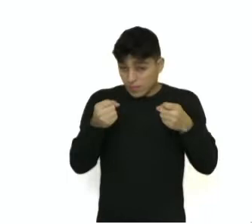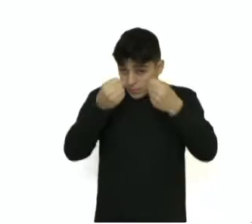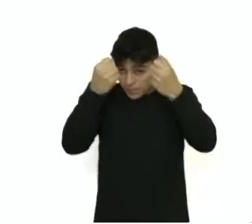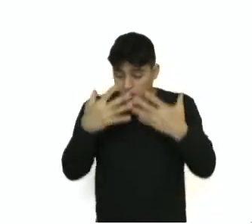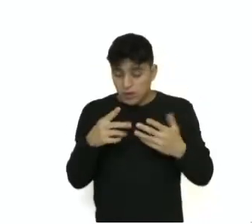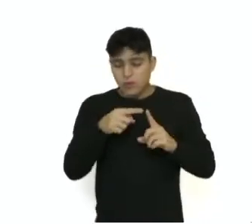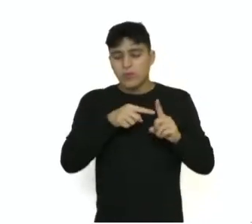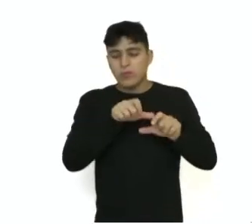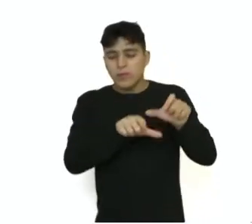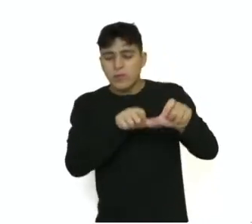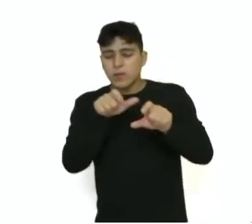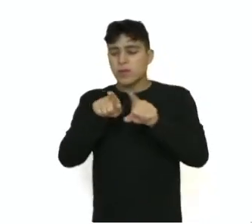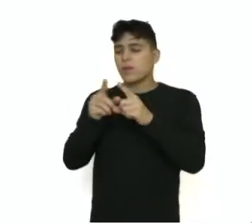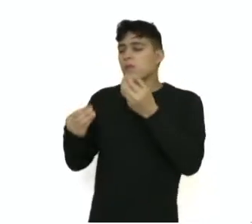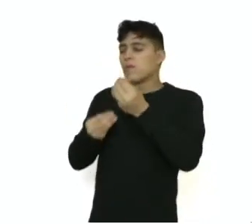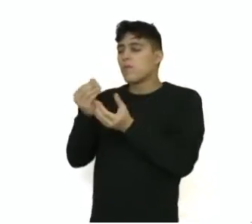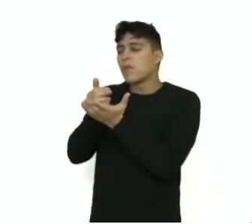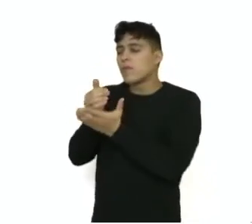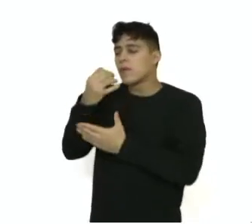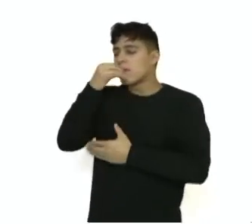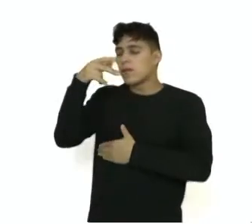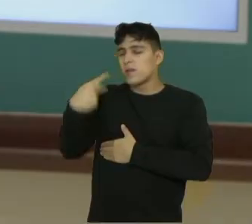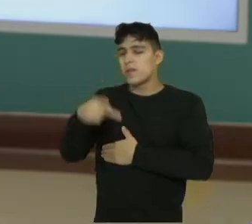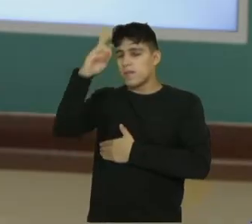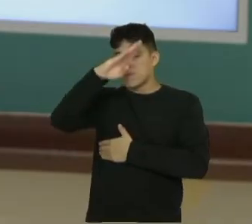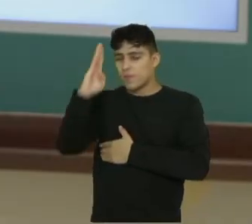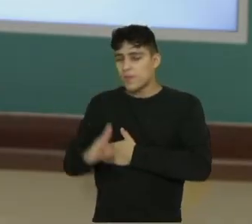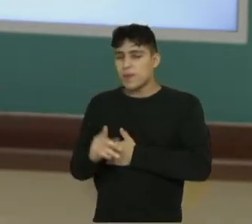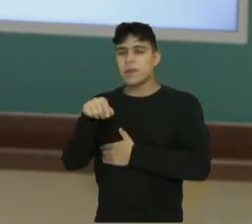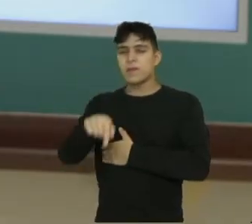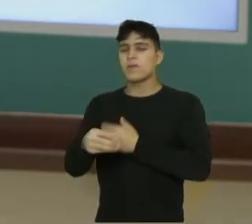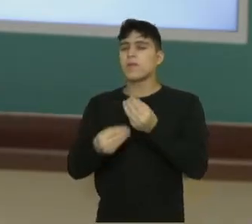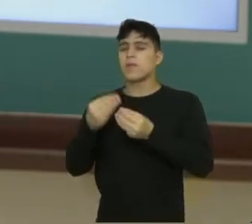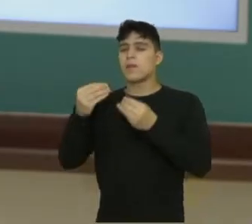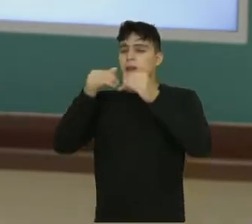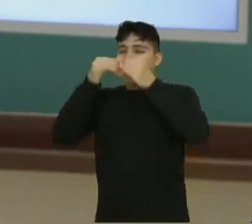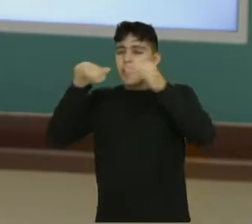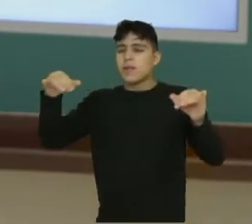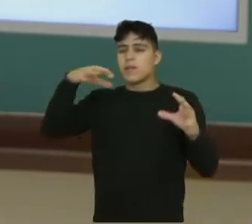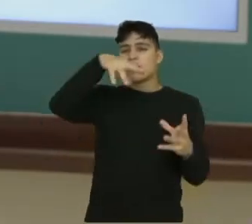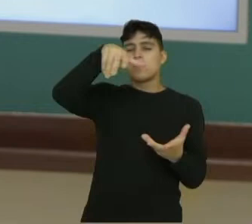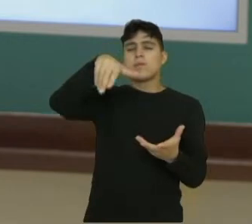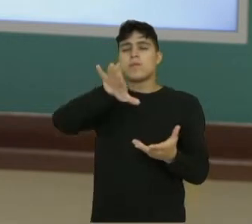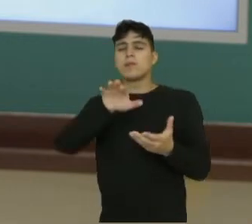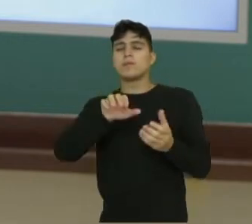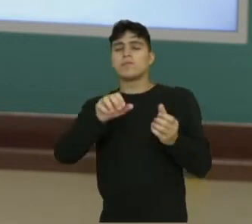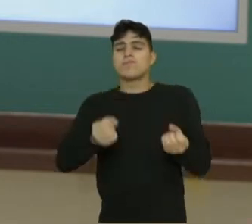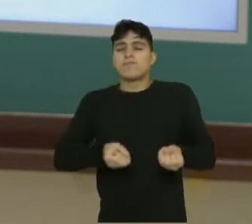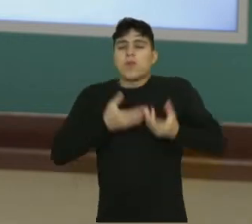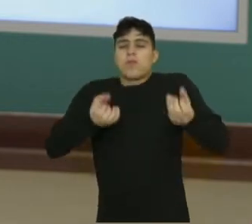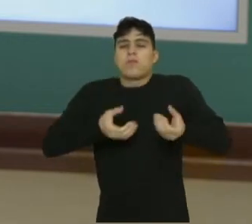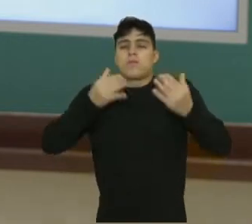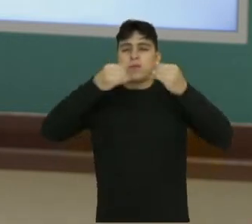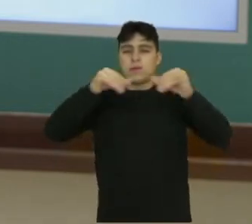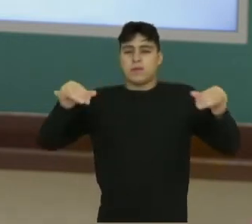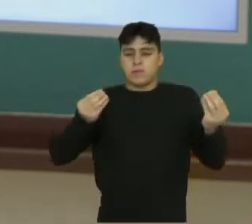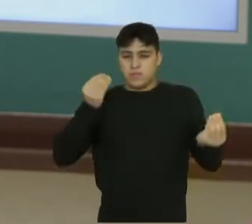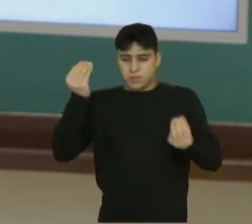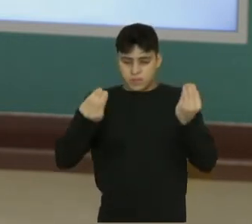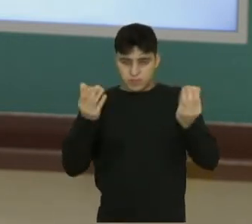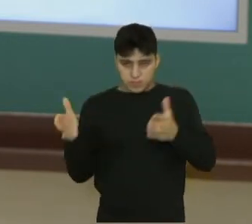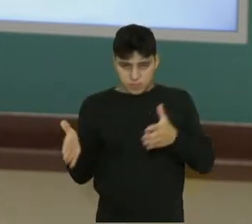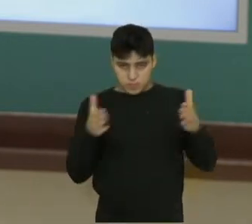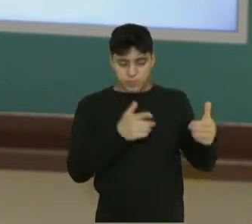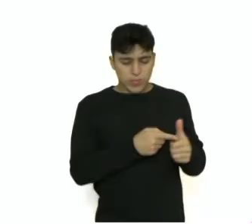sobre a matriz energética brasileira e a matriz elétrica mundial. Beleza? Então, vamos lá.